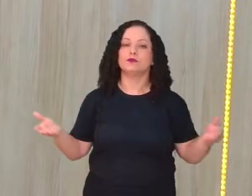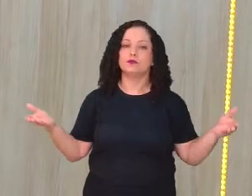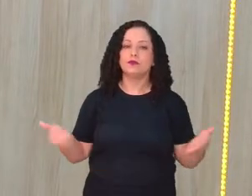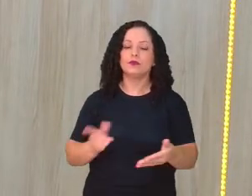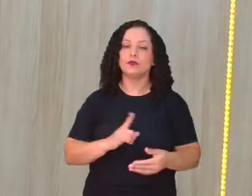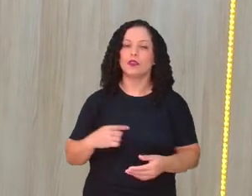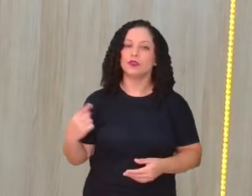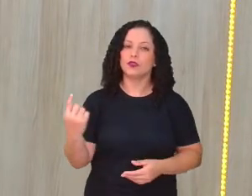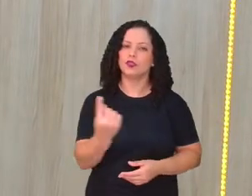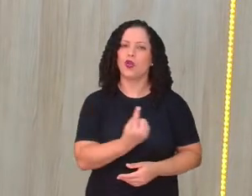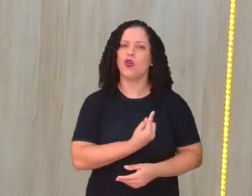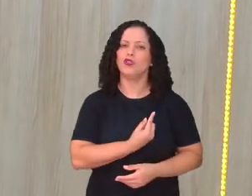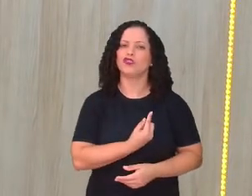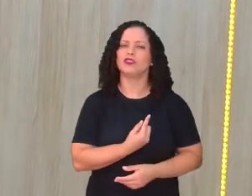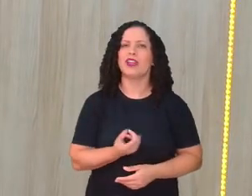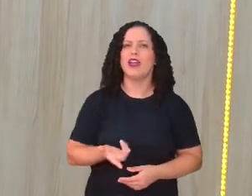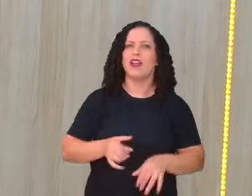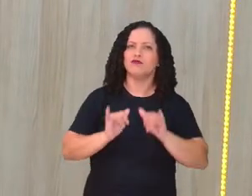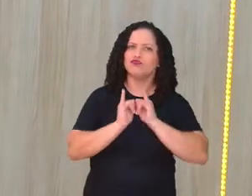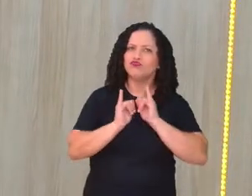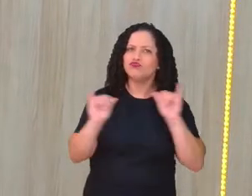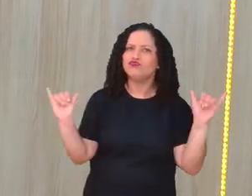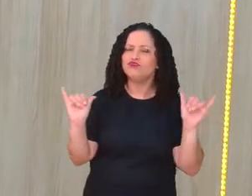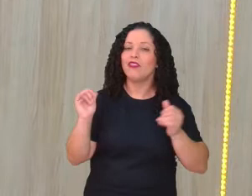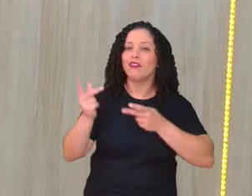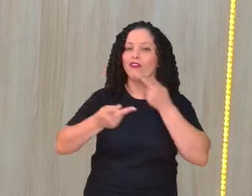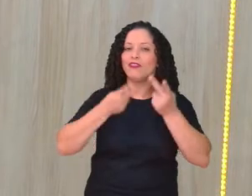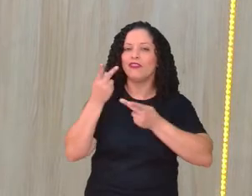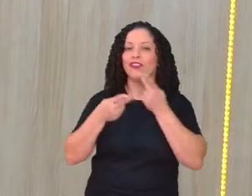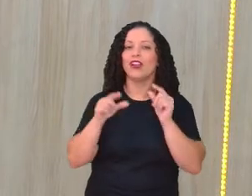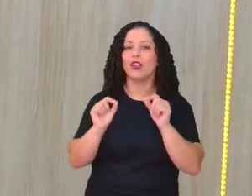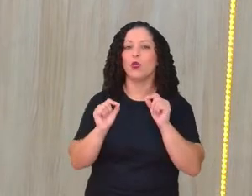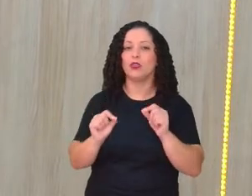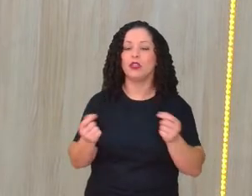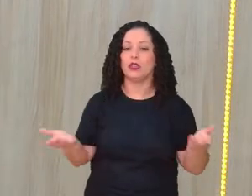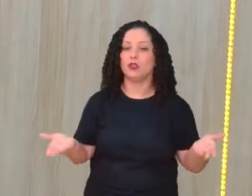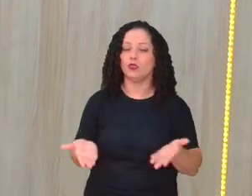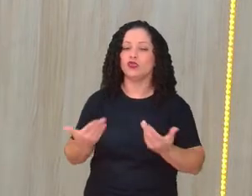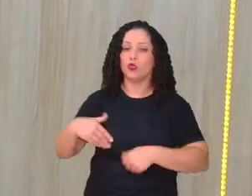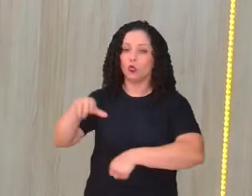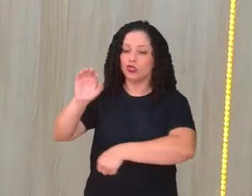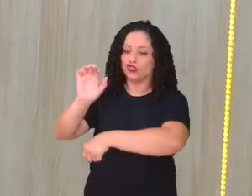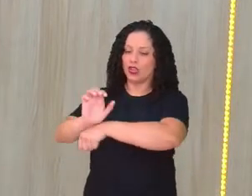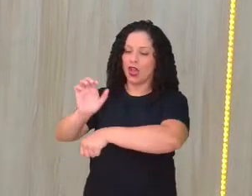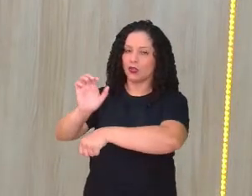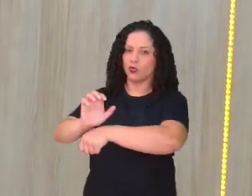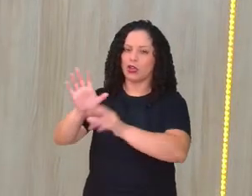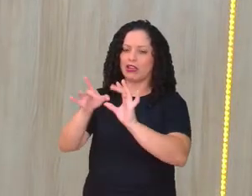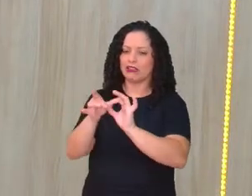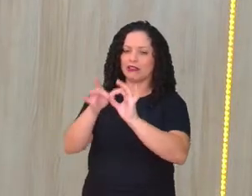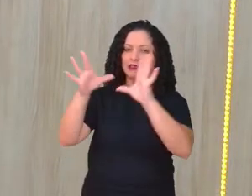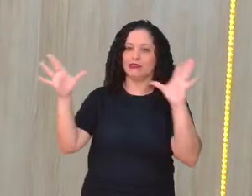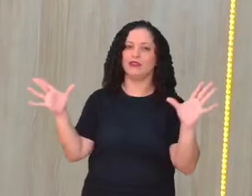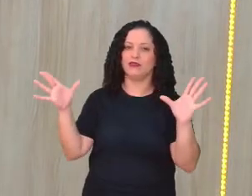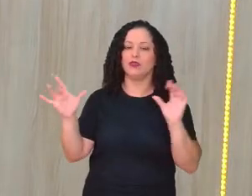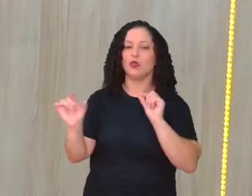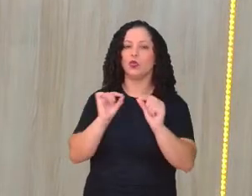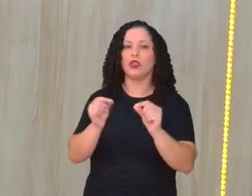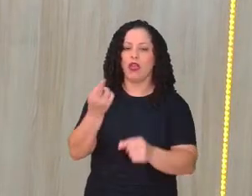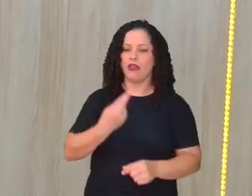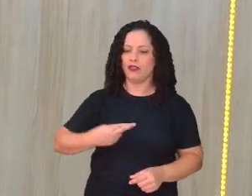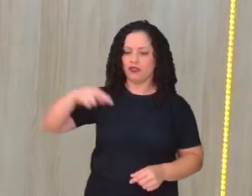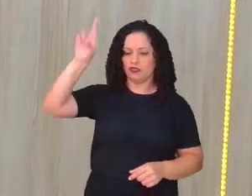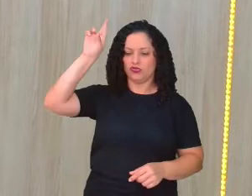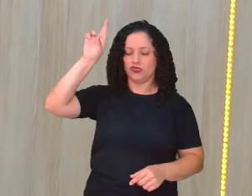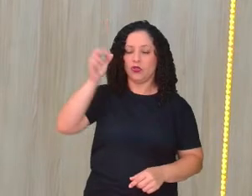hoje na ideia, né, de Estado laico. O que é um Estado laico? É um Estado não